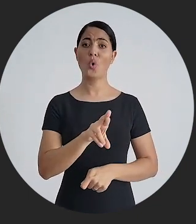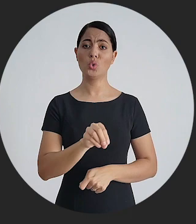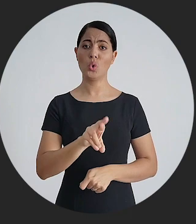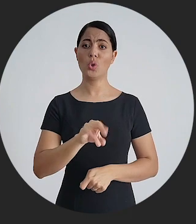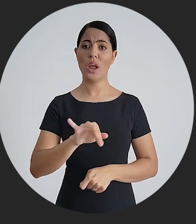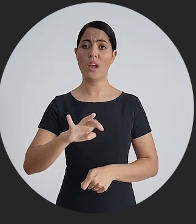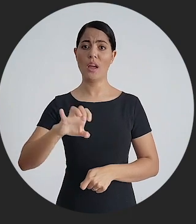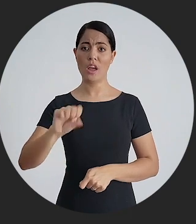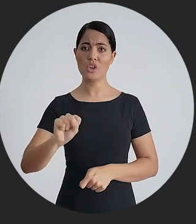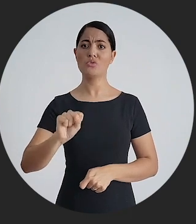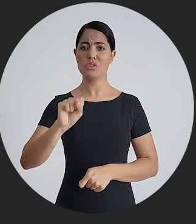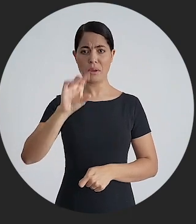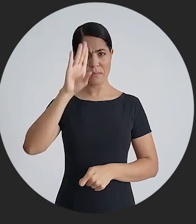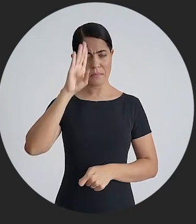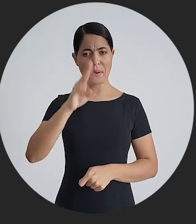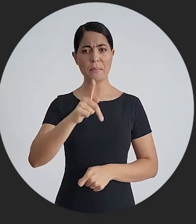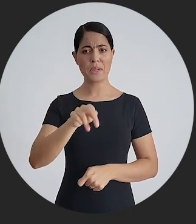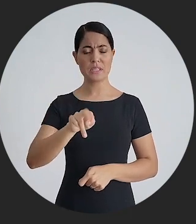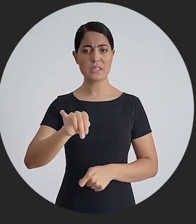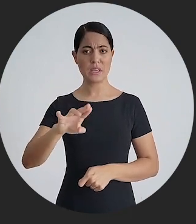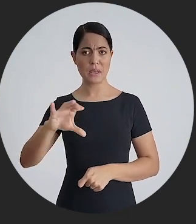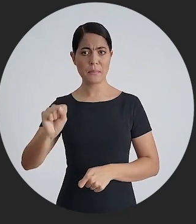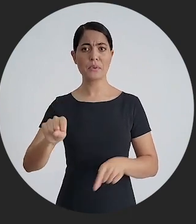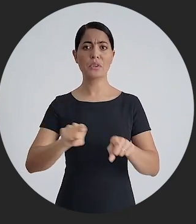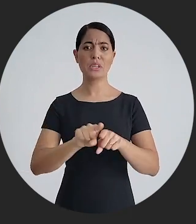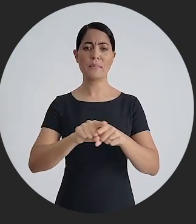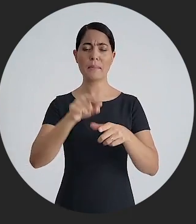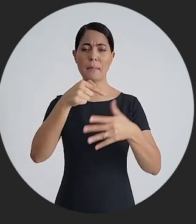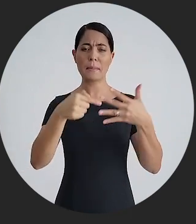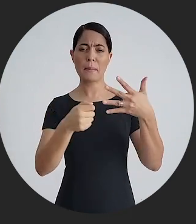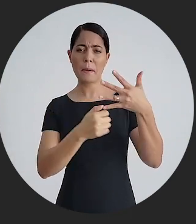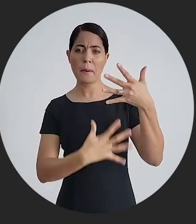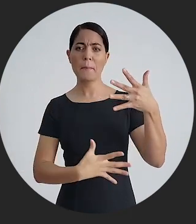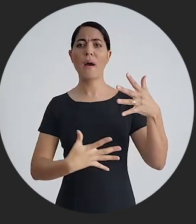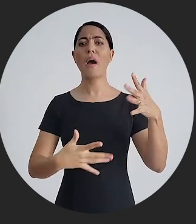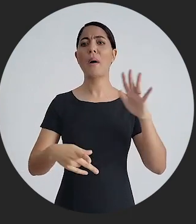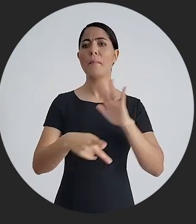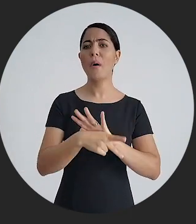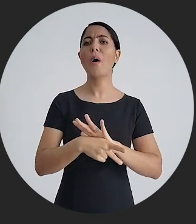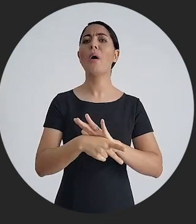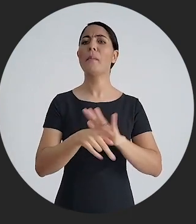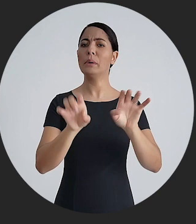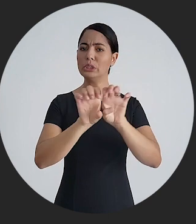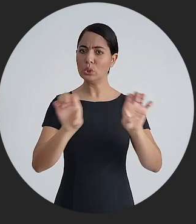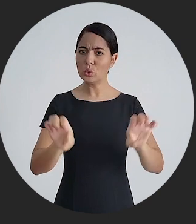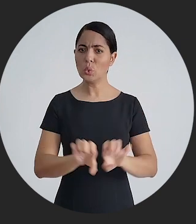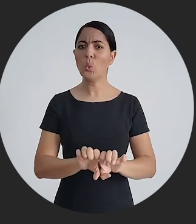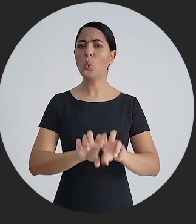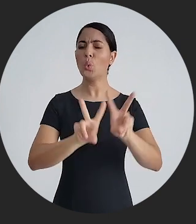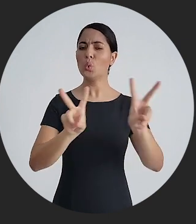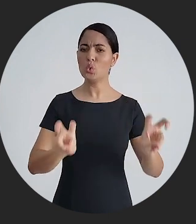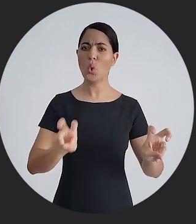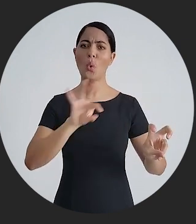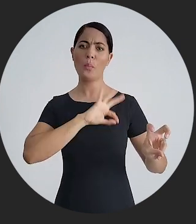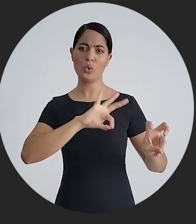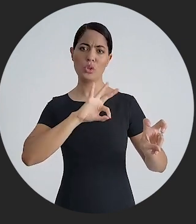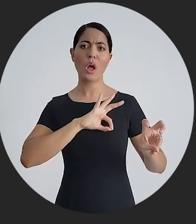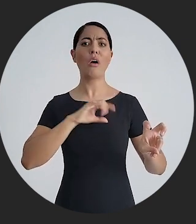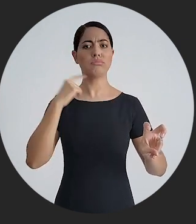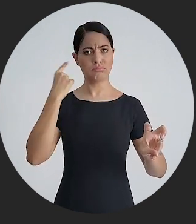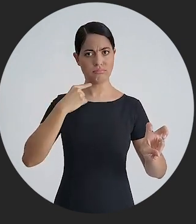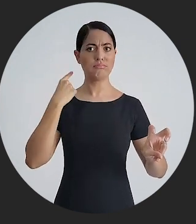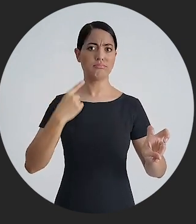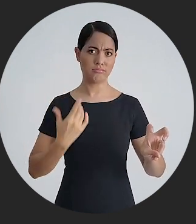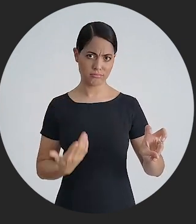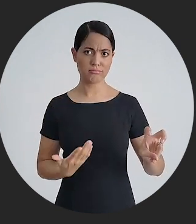reposicionar esses princípios e preceitos que envolvem a